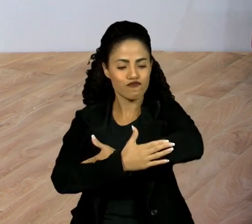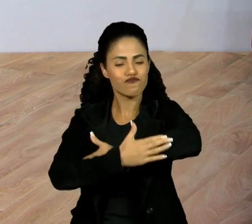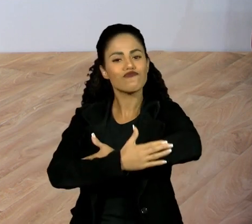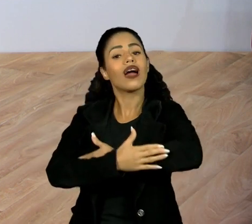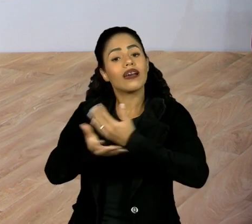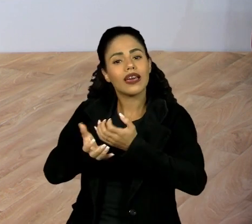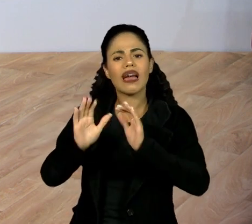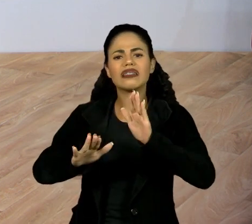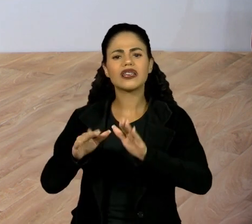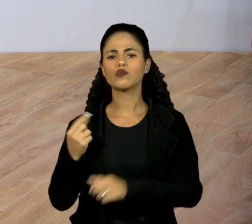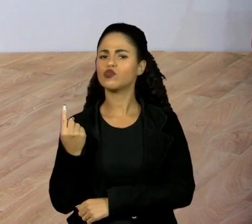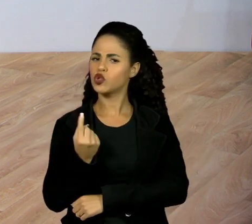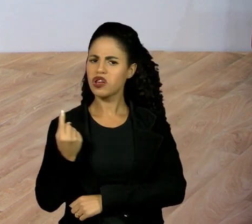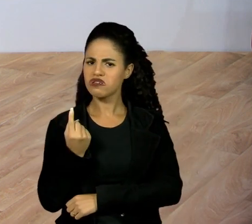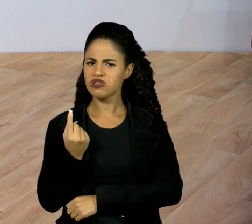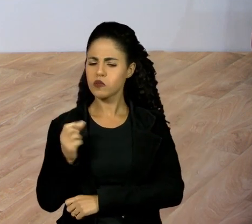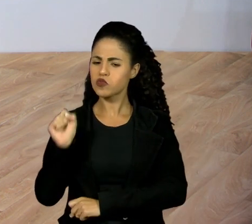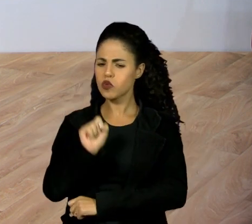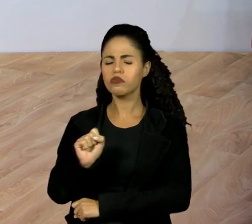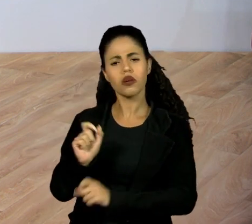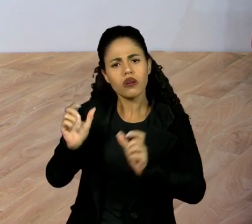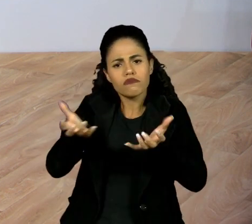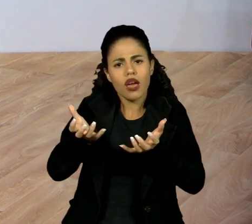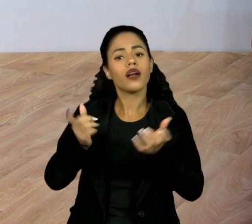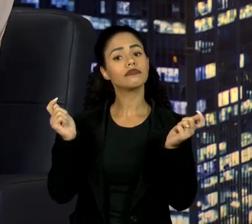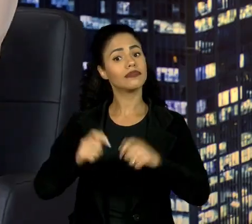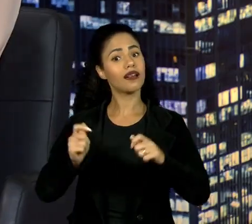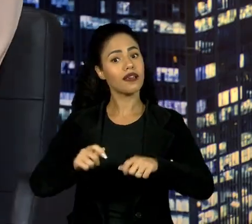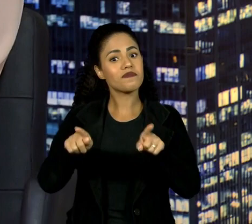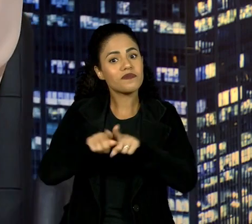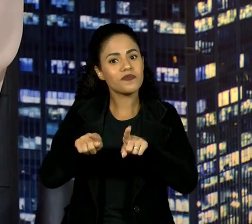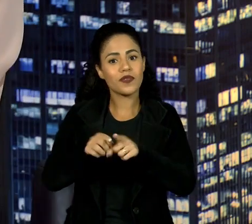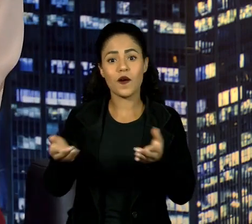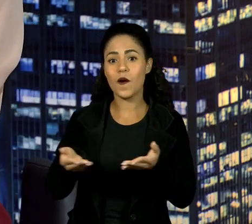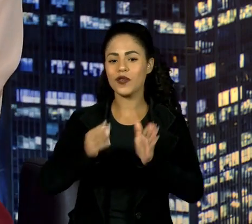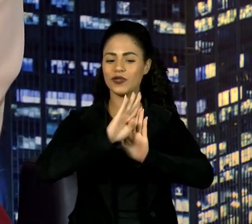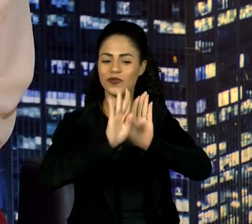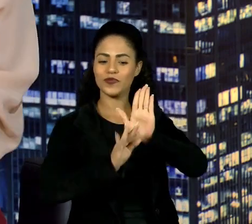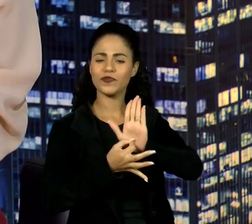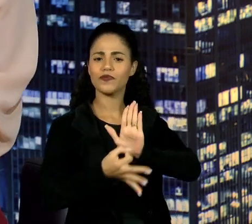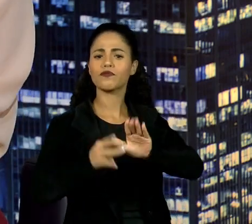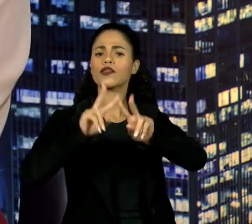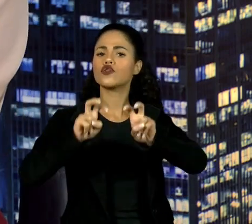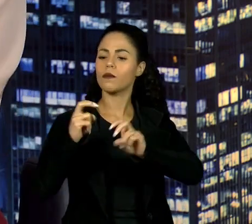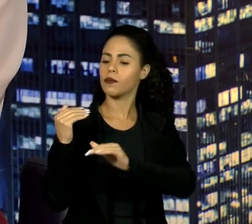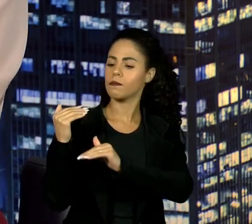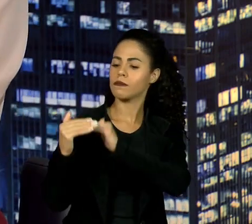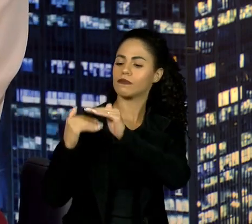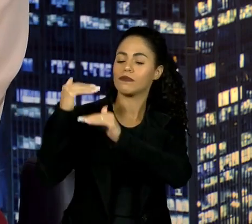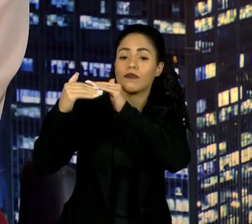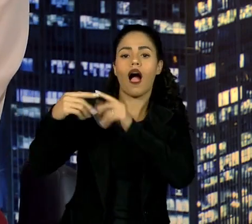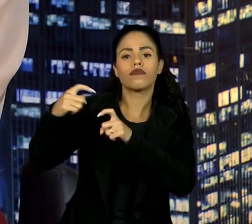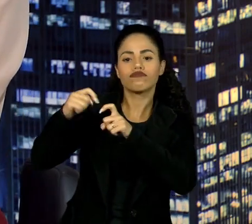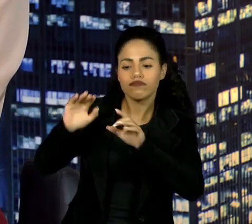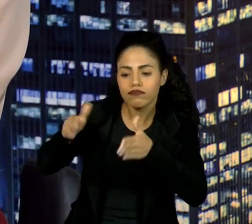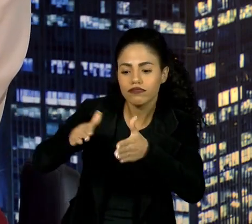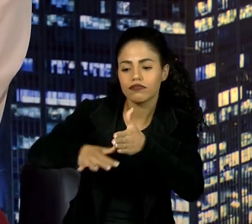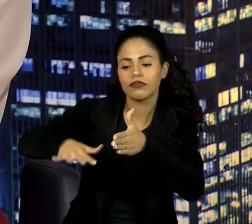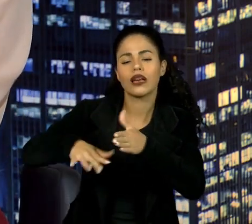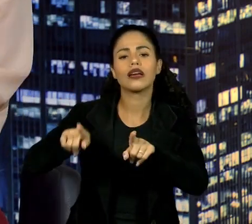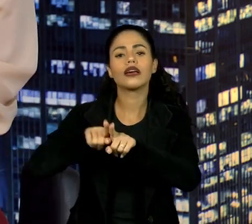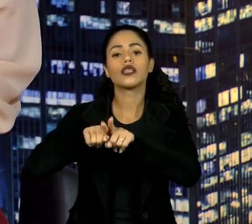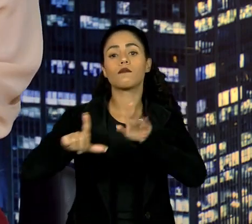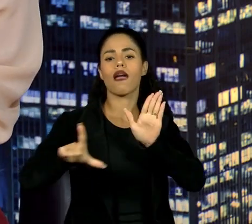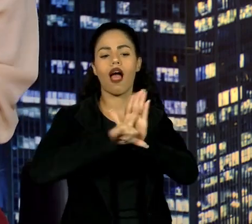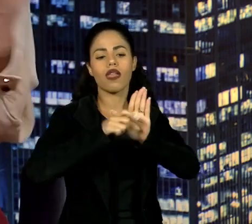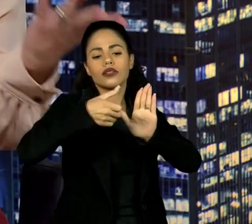família, mesmo sem ter um companheiro ou uma companheira. No Opinião, vamos conversar sobre os avanços da medicina e o que diz a